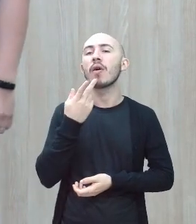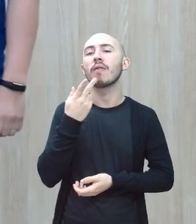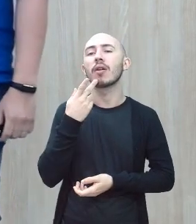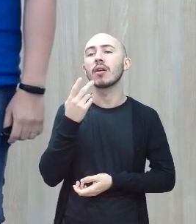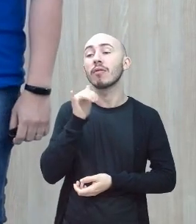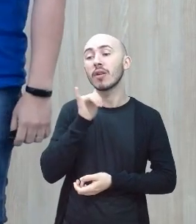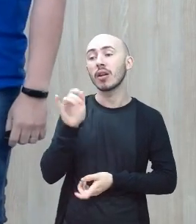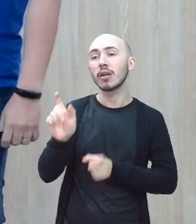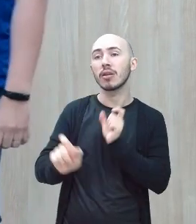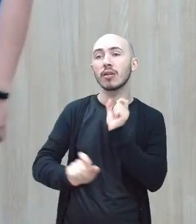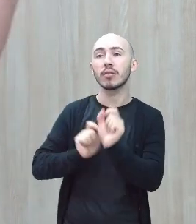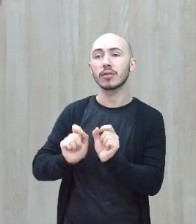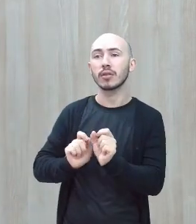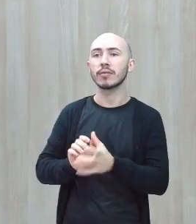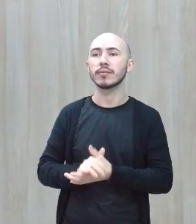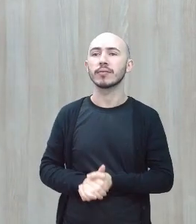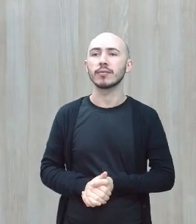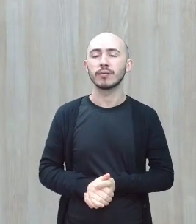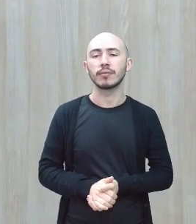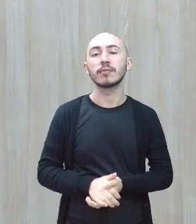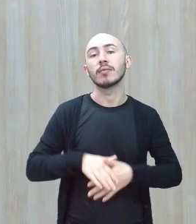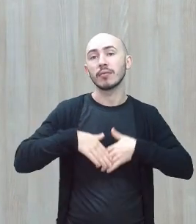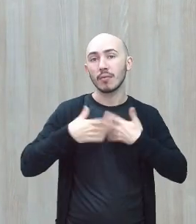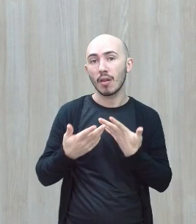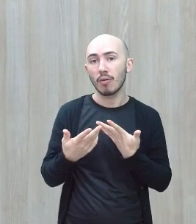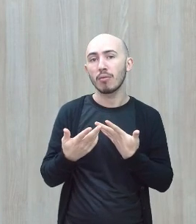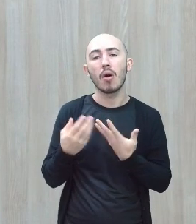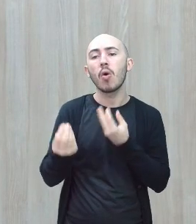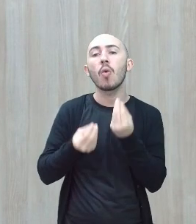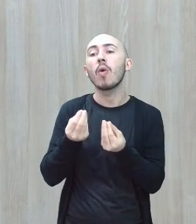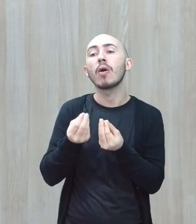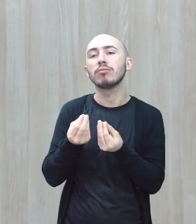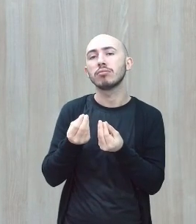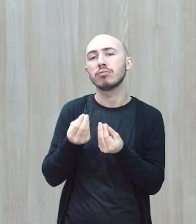dava a conta. A conta dava R$18.